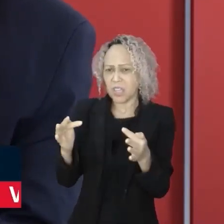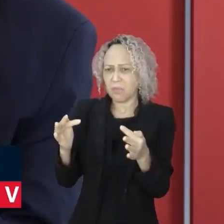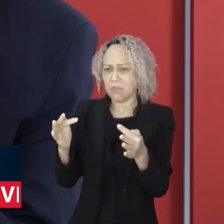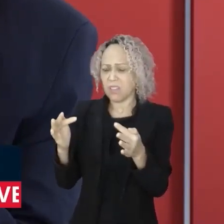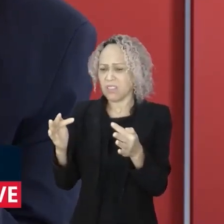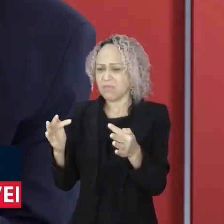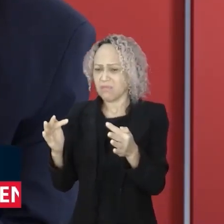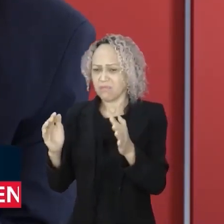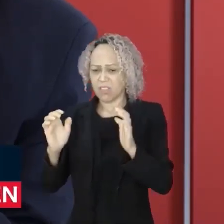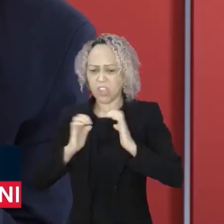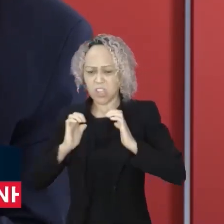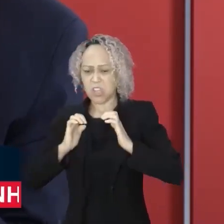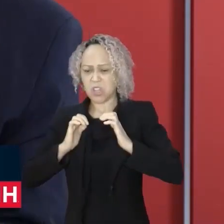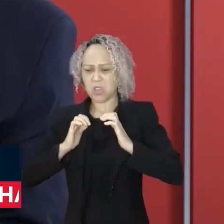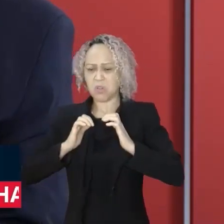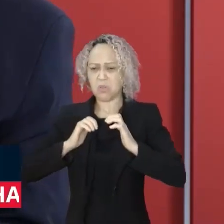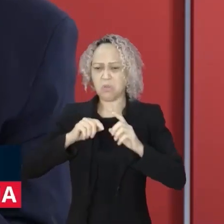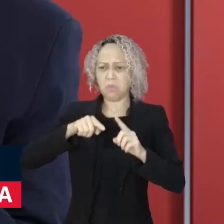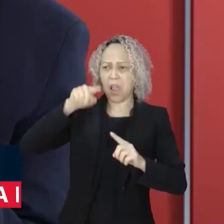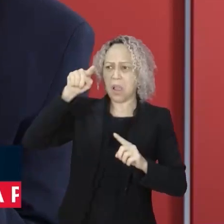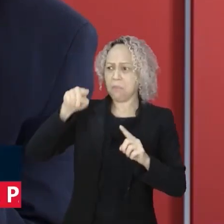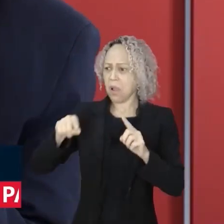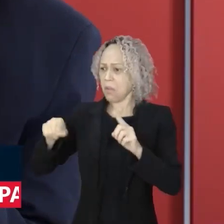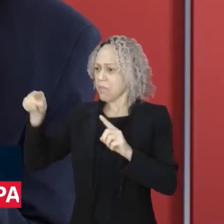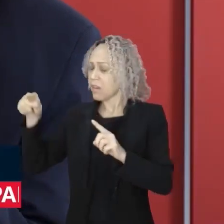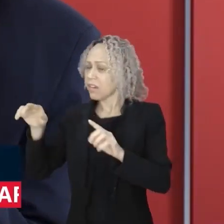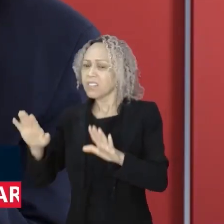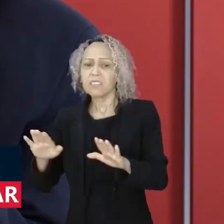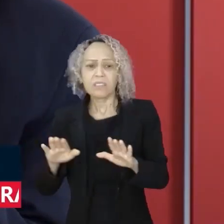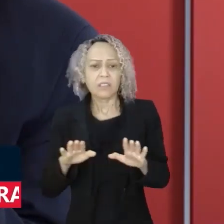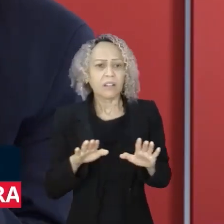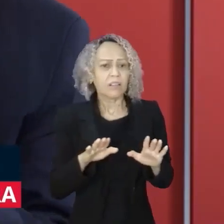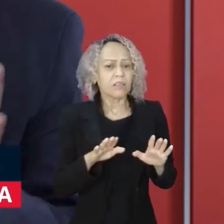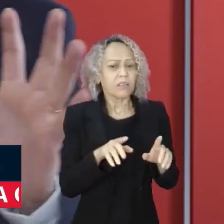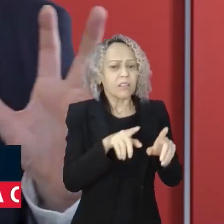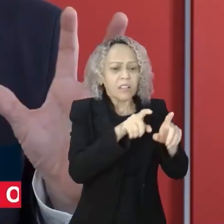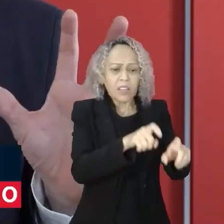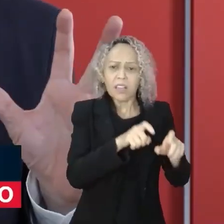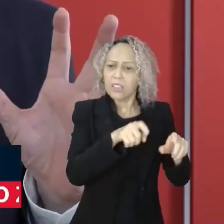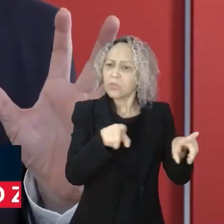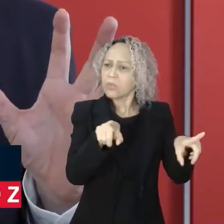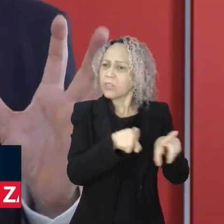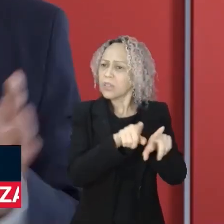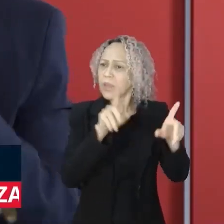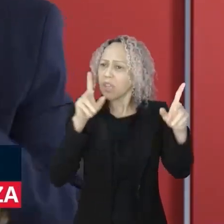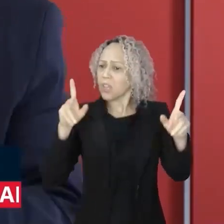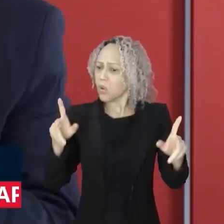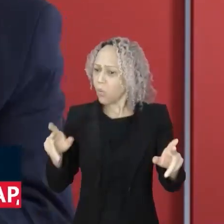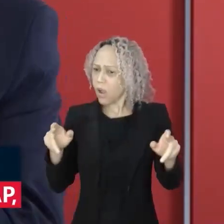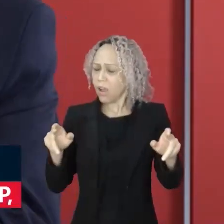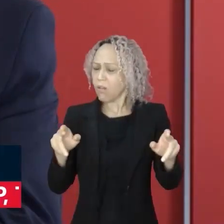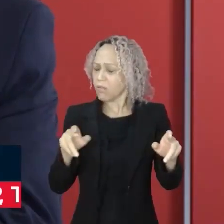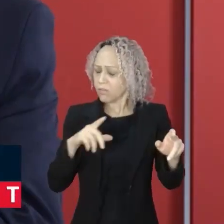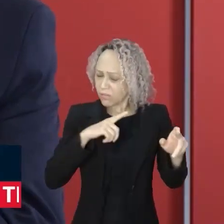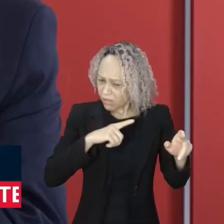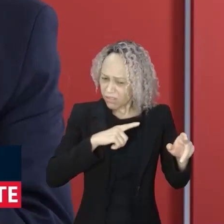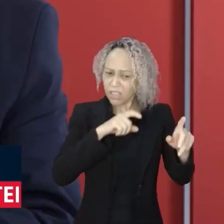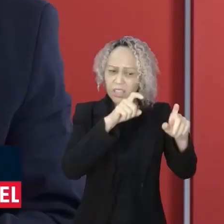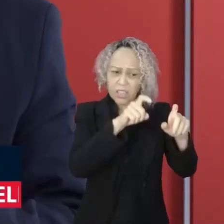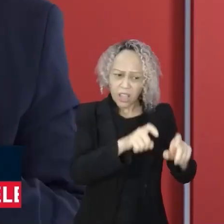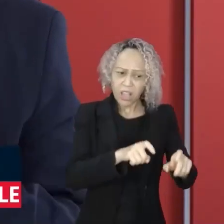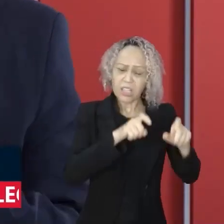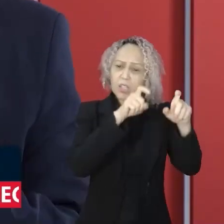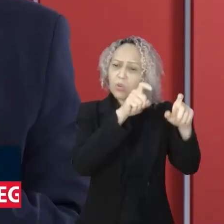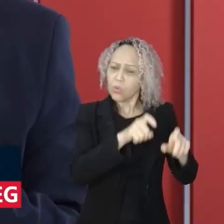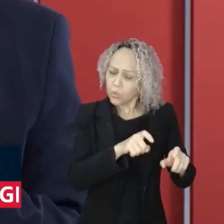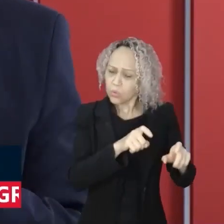né, que agro é isso, agro é aquilo, né, para mostrar que não tem tamanho. Não, tem tamanhos diferenciados. E